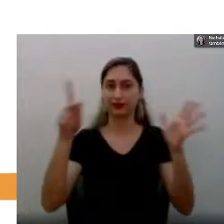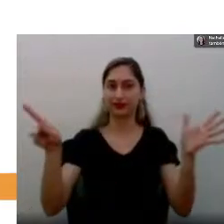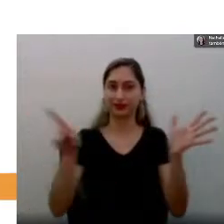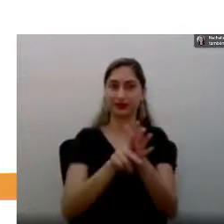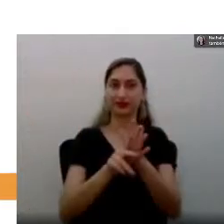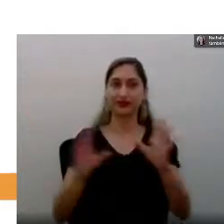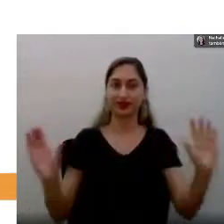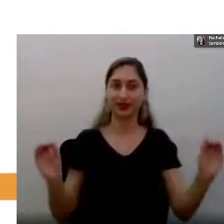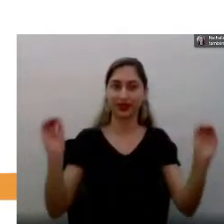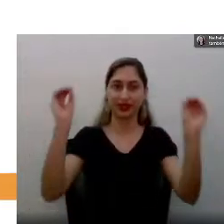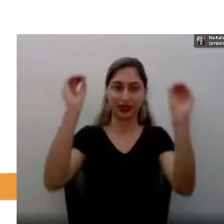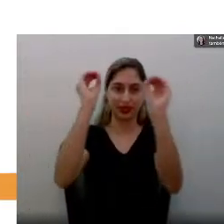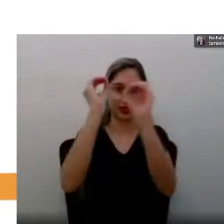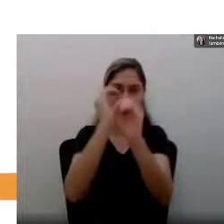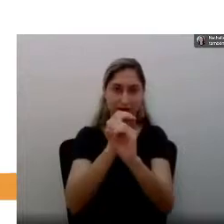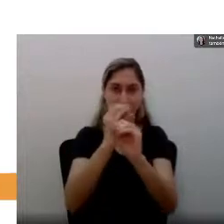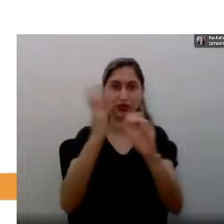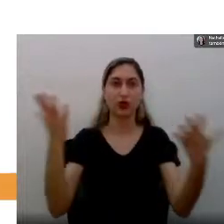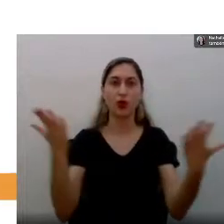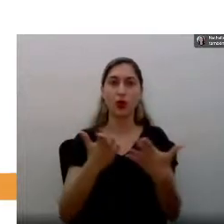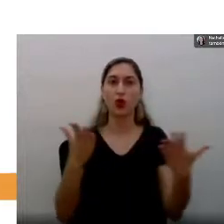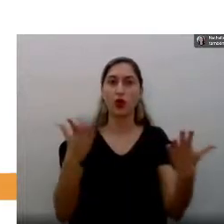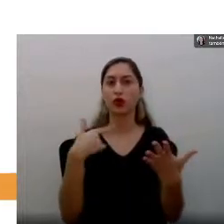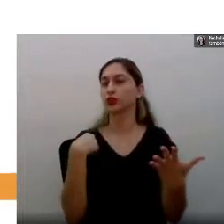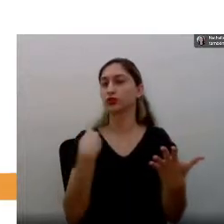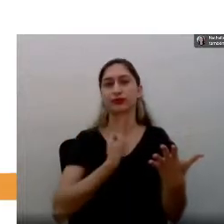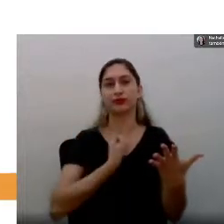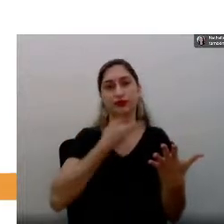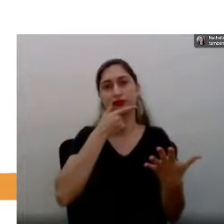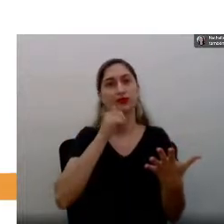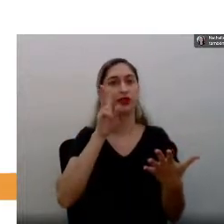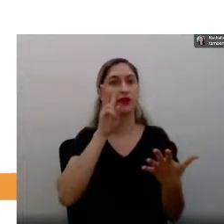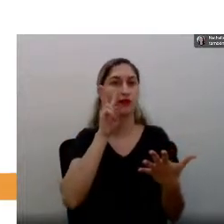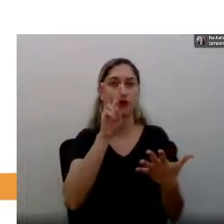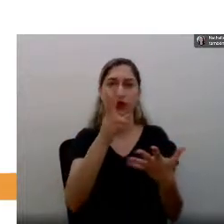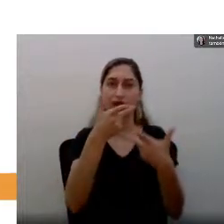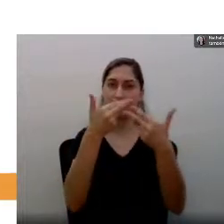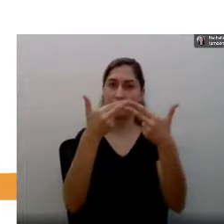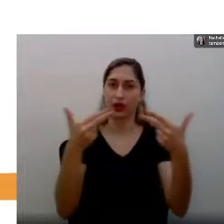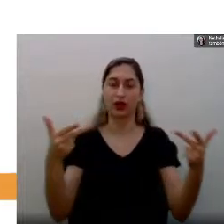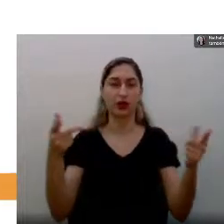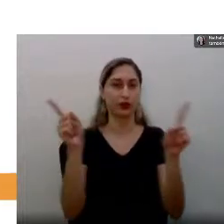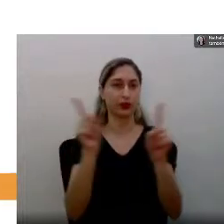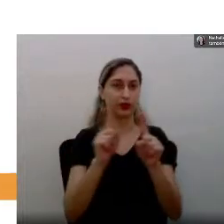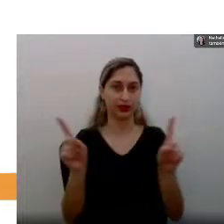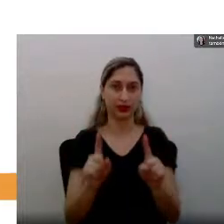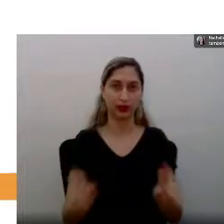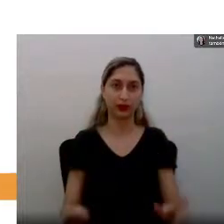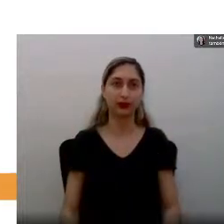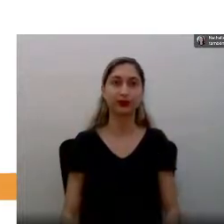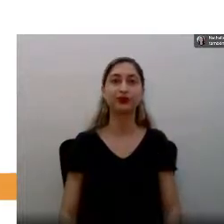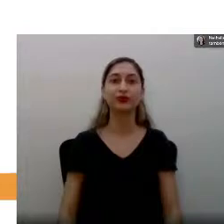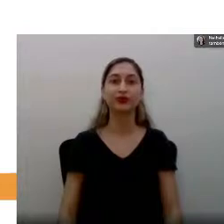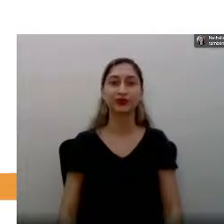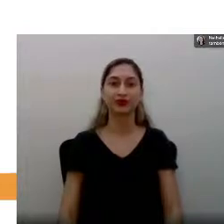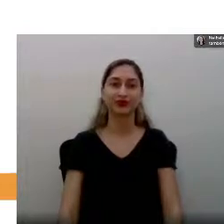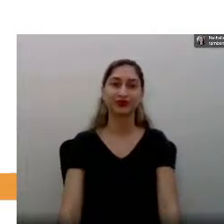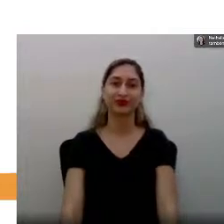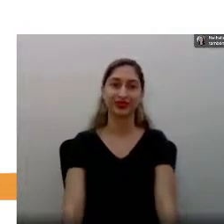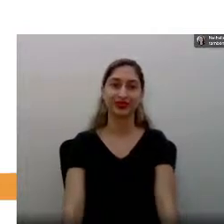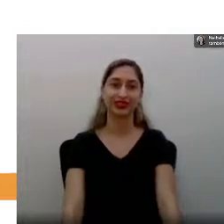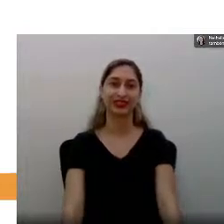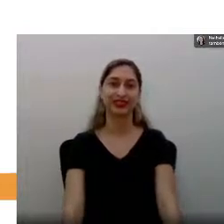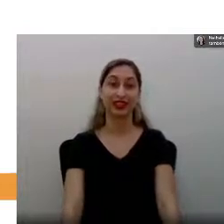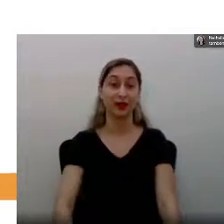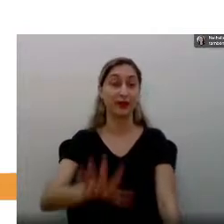né gente não tem muito mais coisas mas essa aqui né a gente gosta de dizer na verdade eu gosto de dizer que a